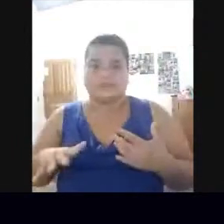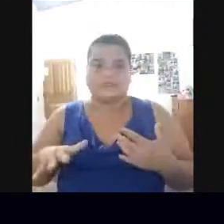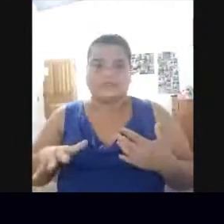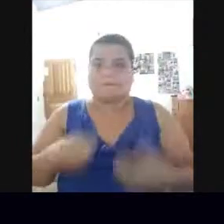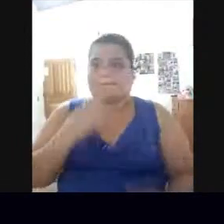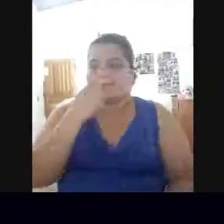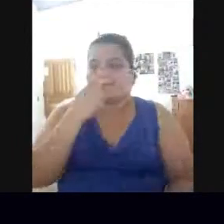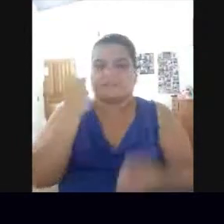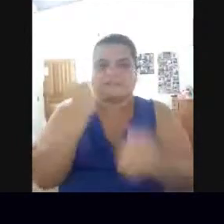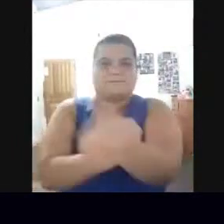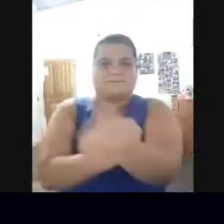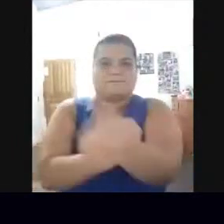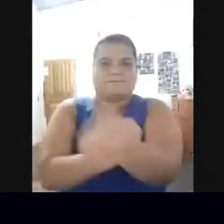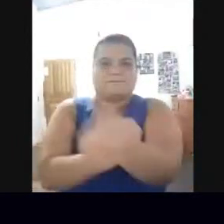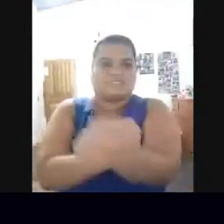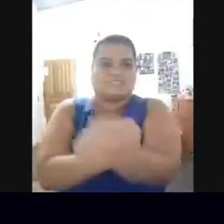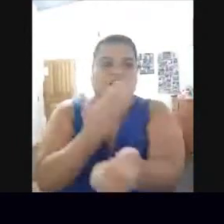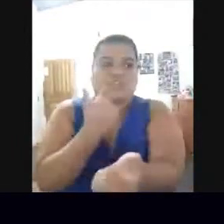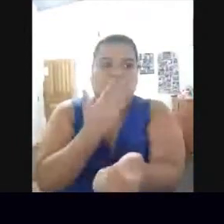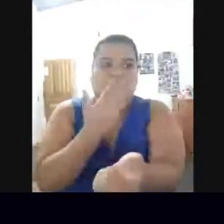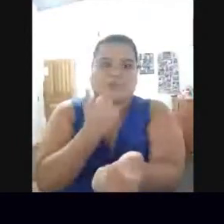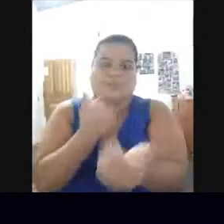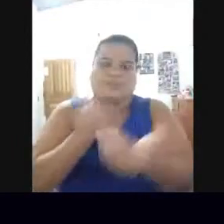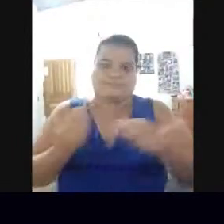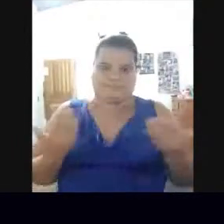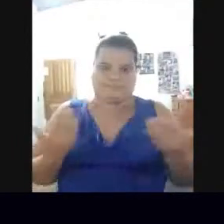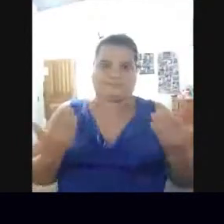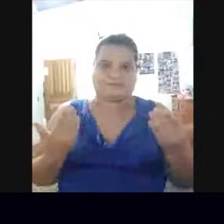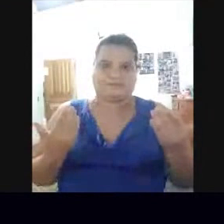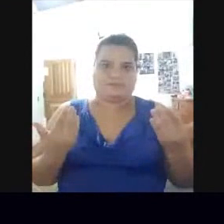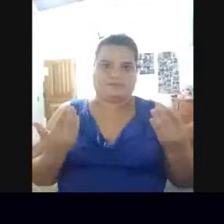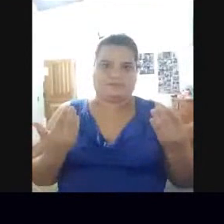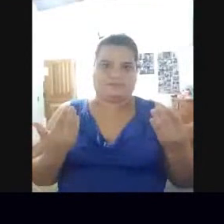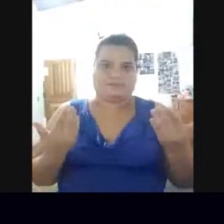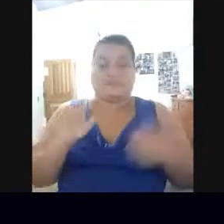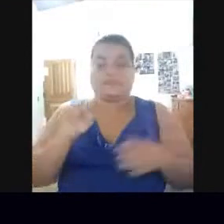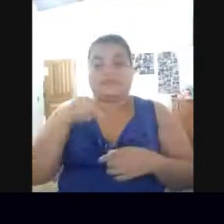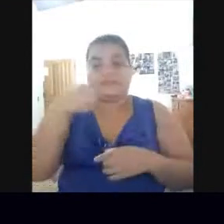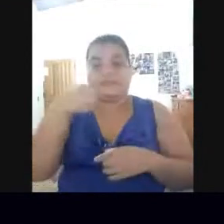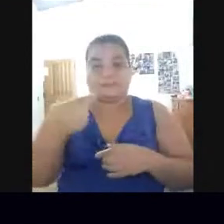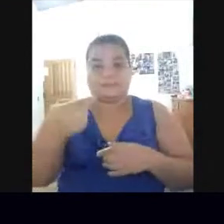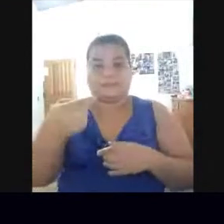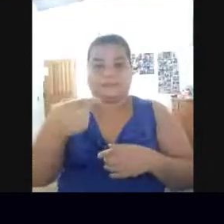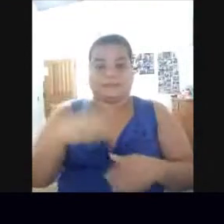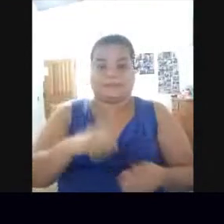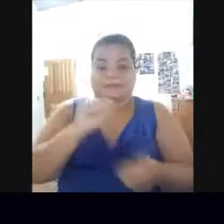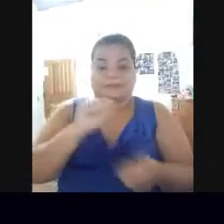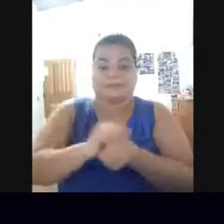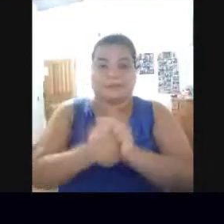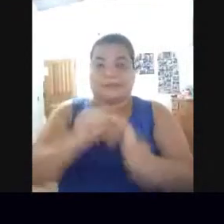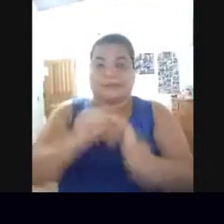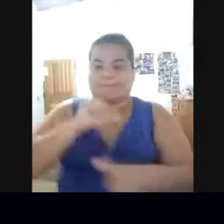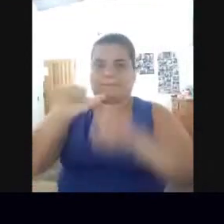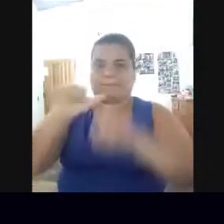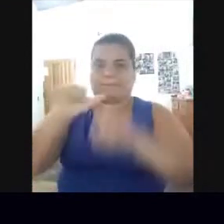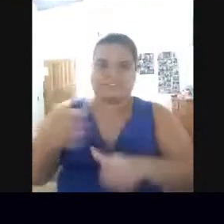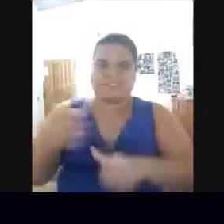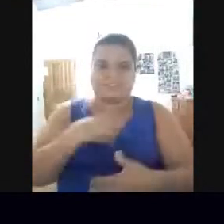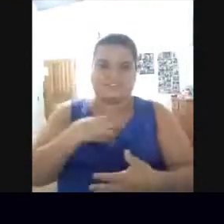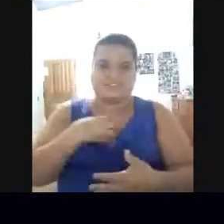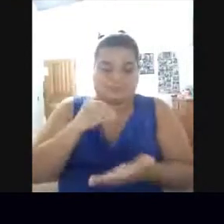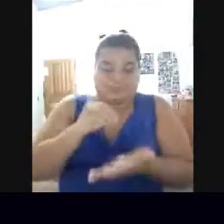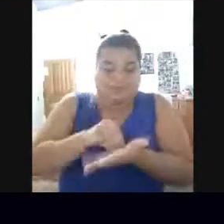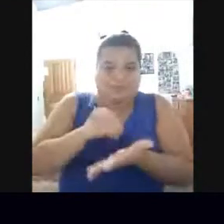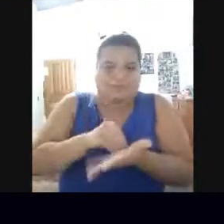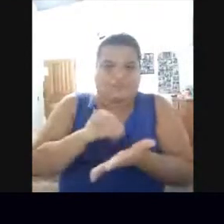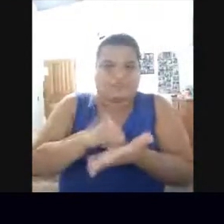o indivíduo, ele está viciado naquele comportamento alimentar. Então, a partir do momento que a gente tira, ele vai ter, sim, essa abstinência aí no